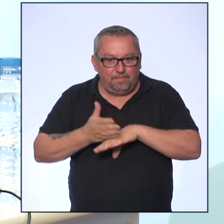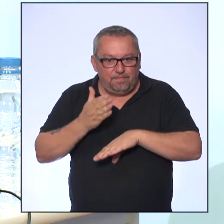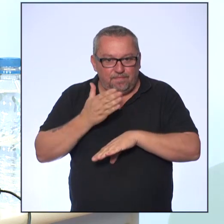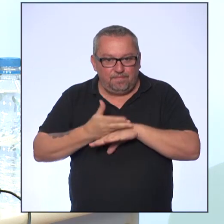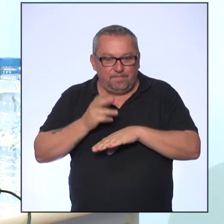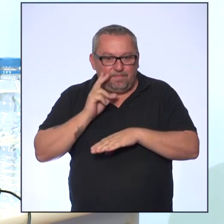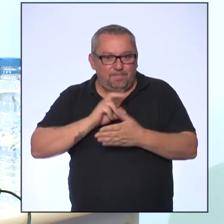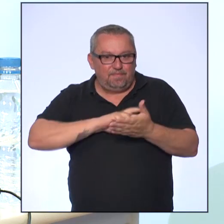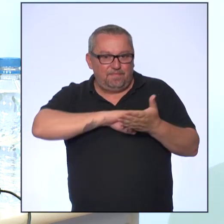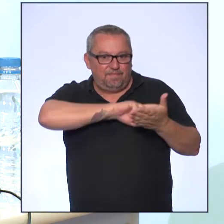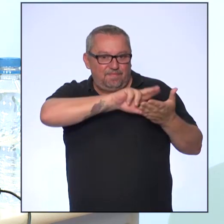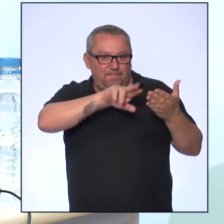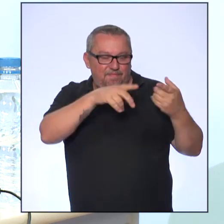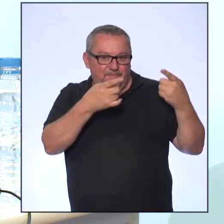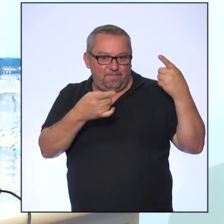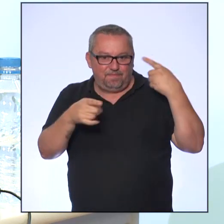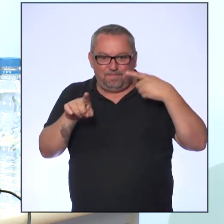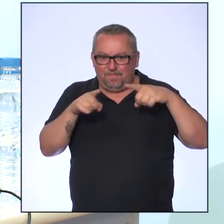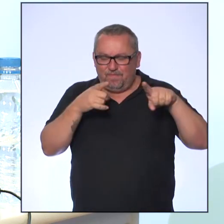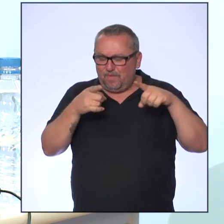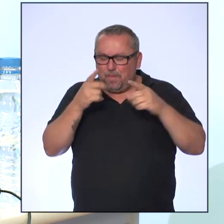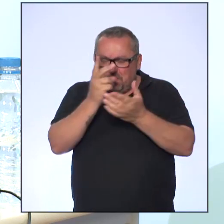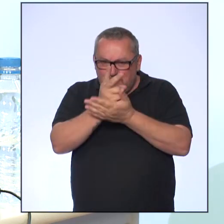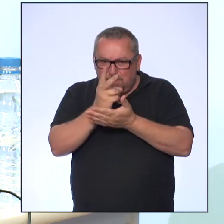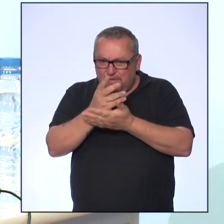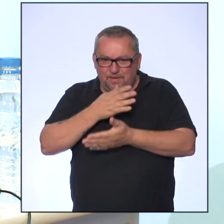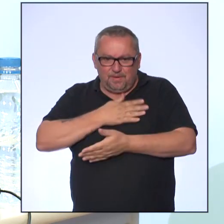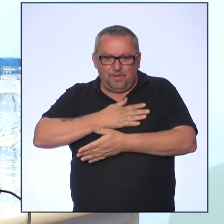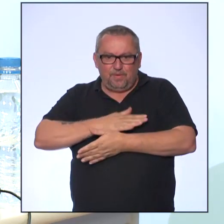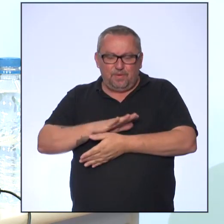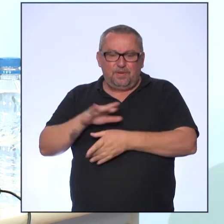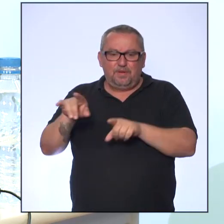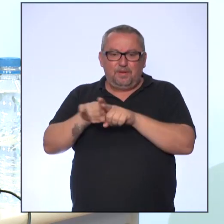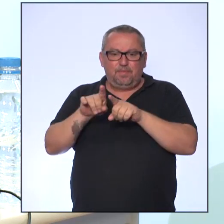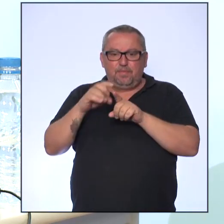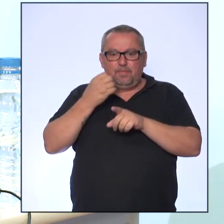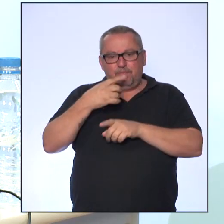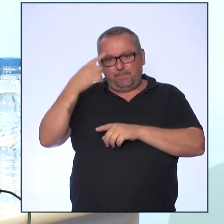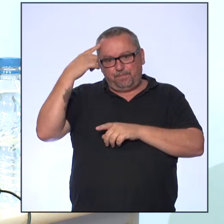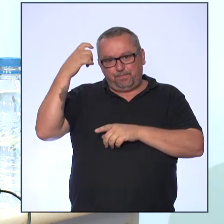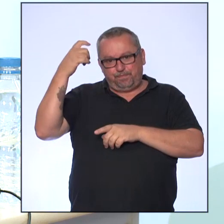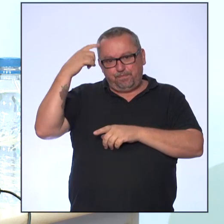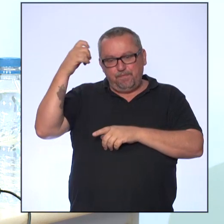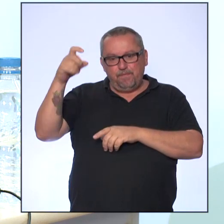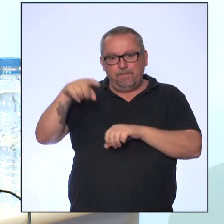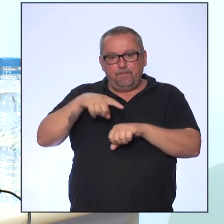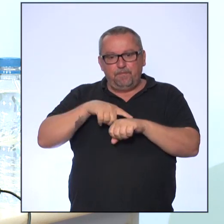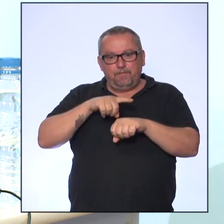escutando diversas músicas, mesmo aquela que vocês não gostam. Uma boa ideia também, nesse tempo de